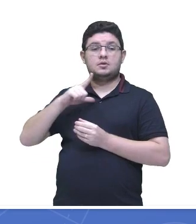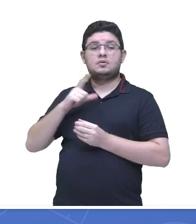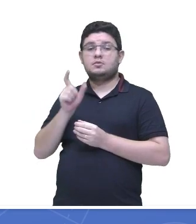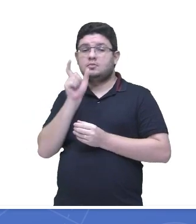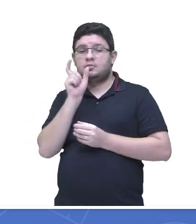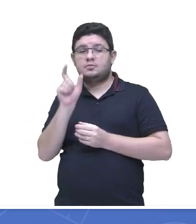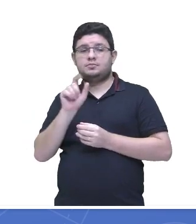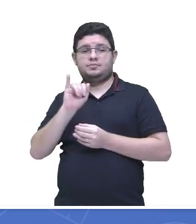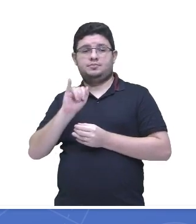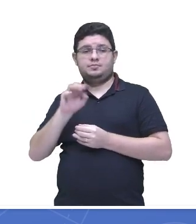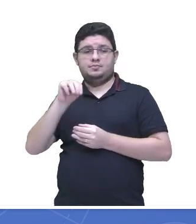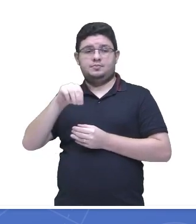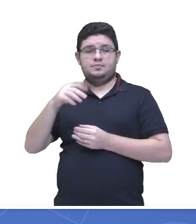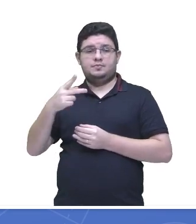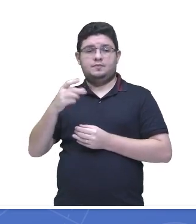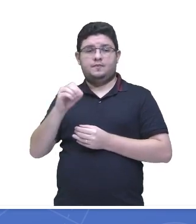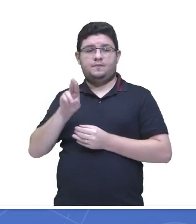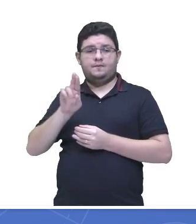import,